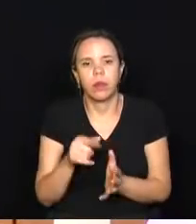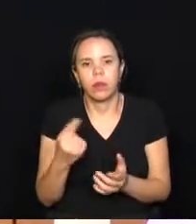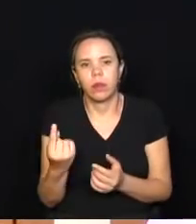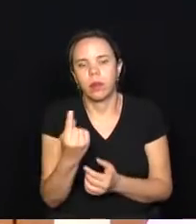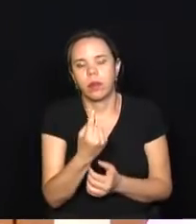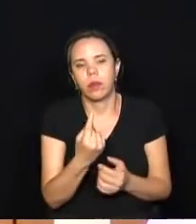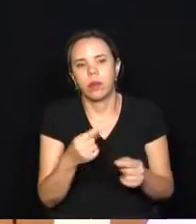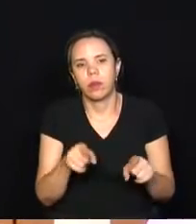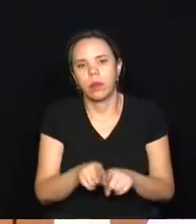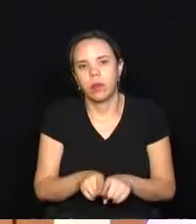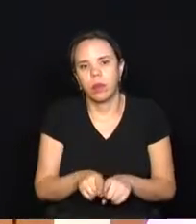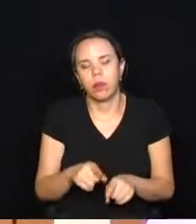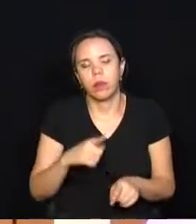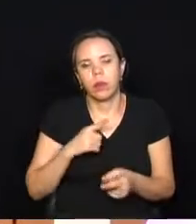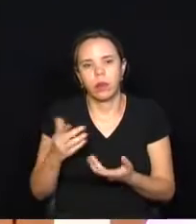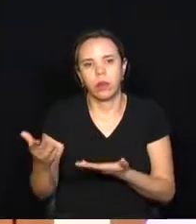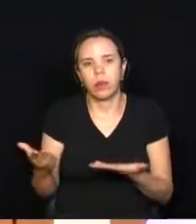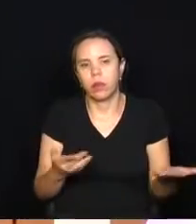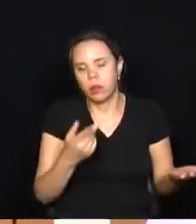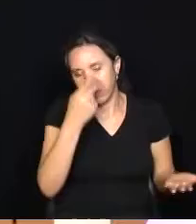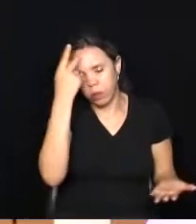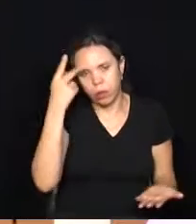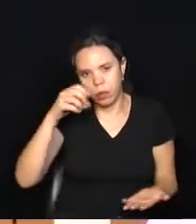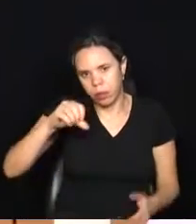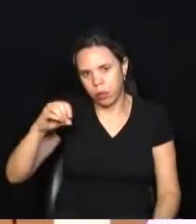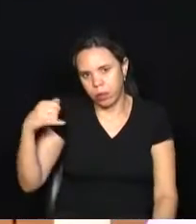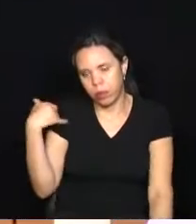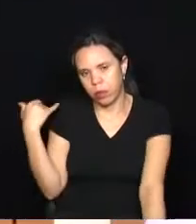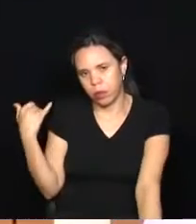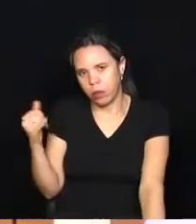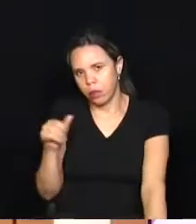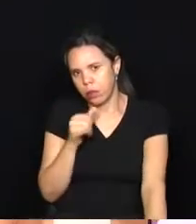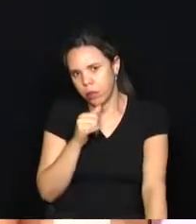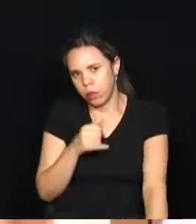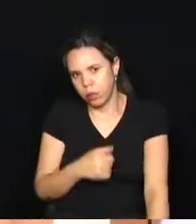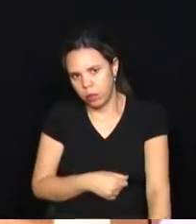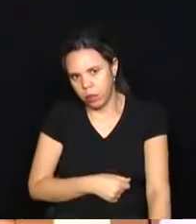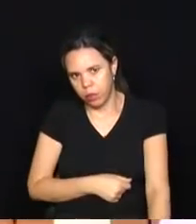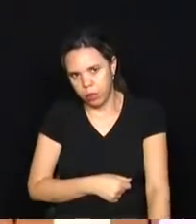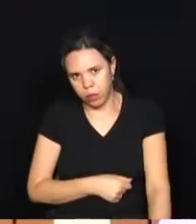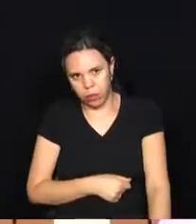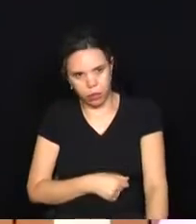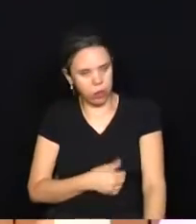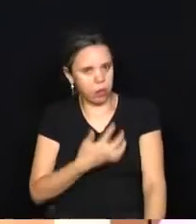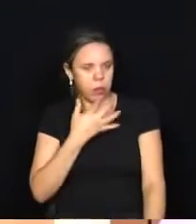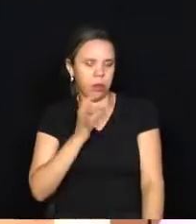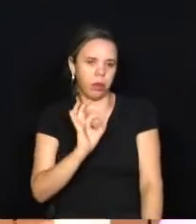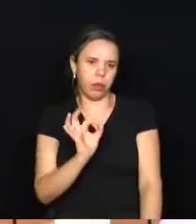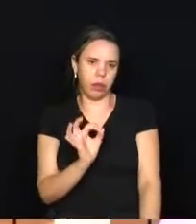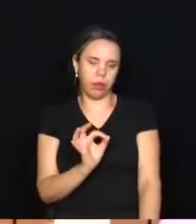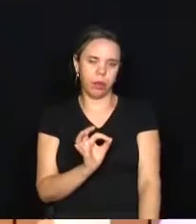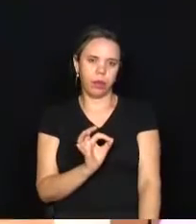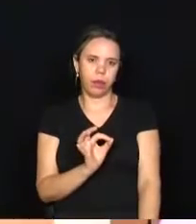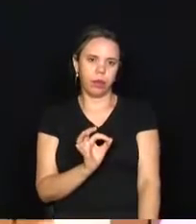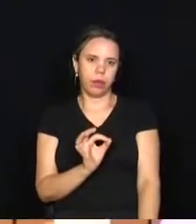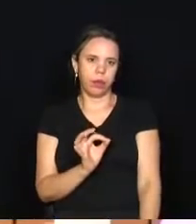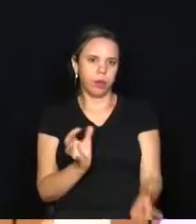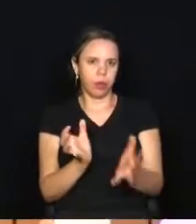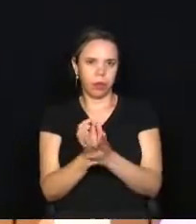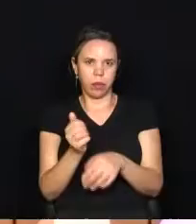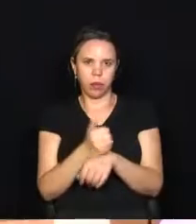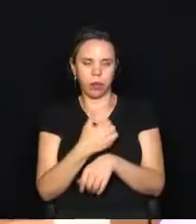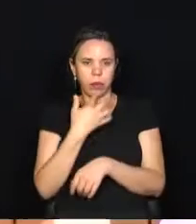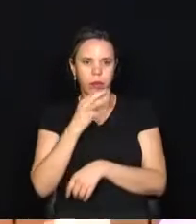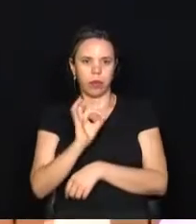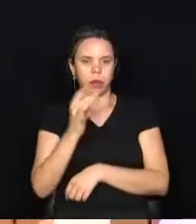individual. Então, você recebe uma pessoa de 90 anos, por exemplo, né, que você não conhece, né, a equipe não conhece. Então,